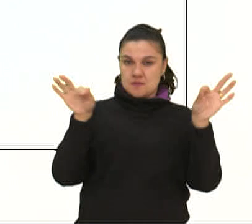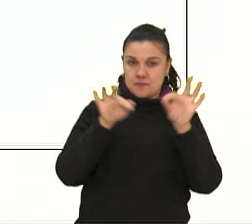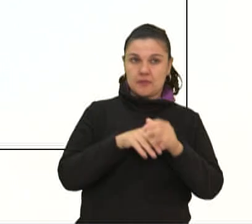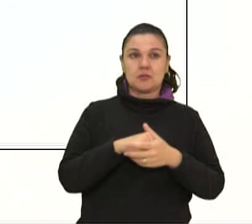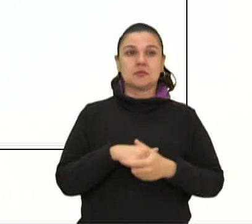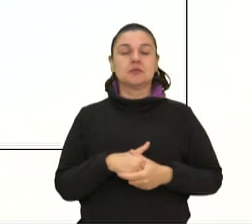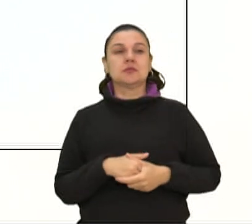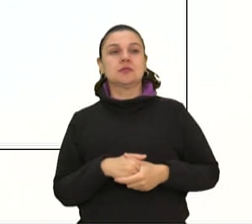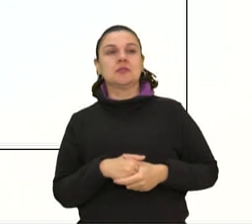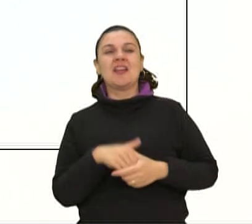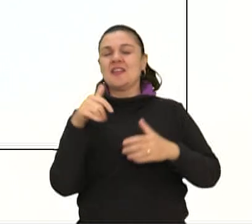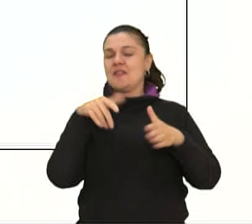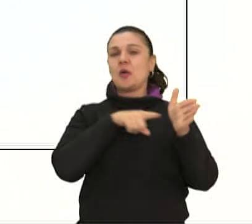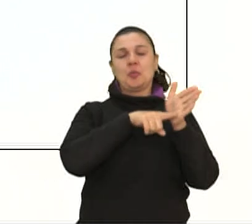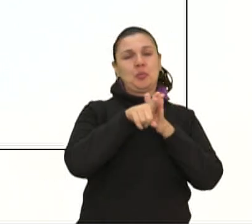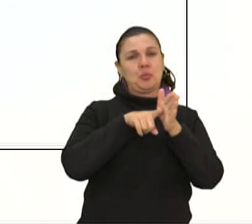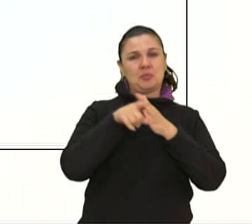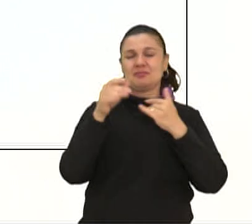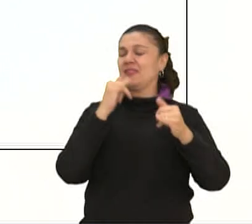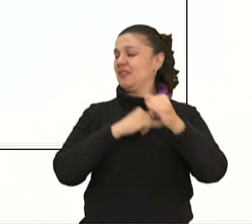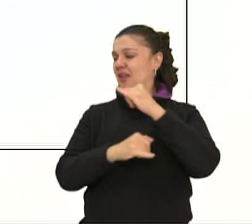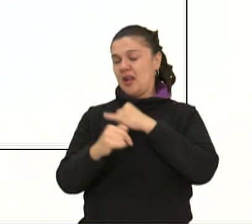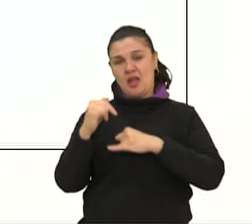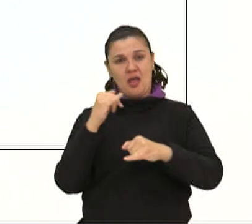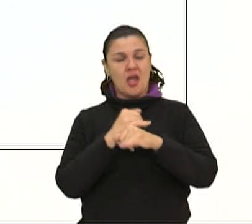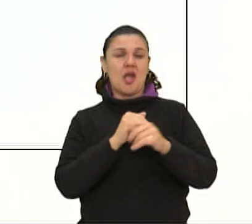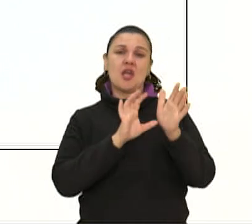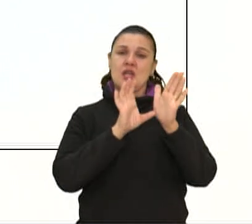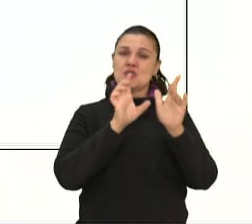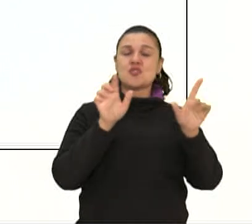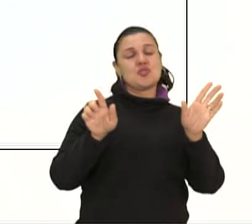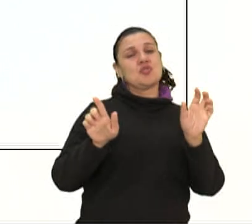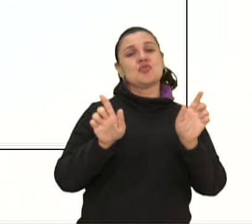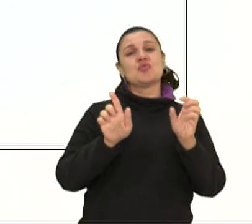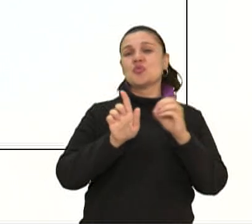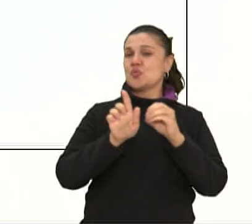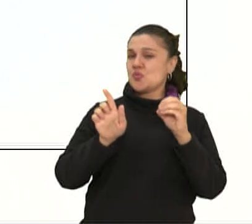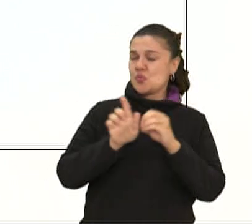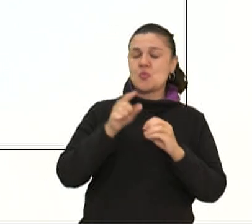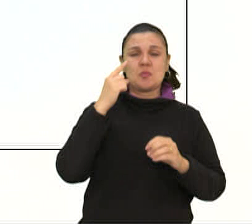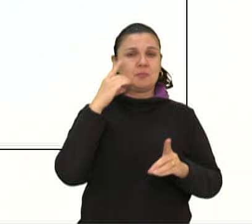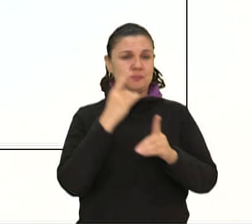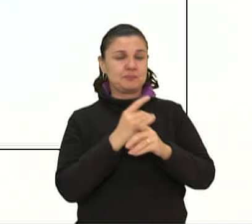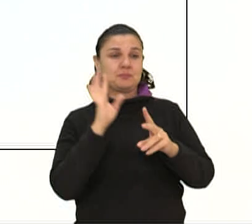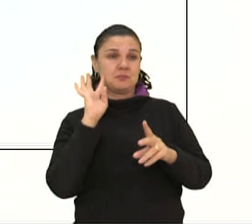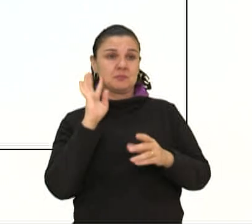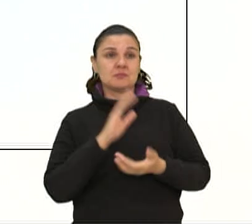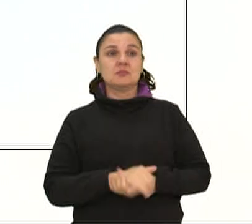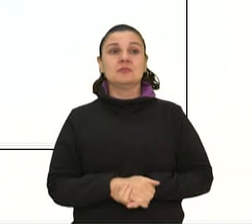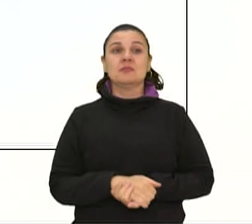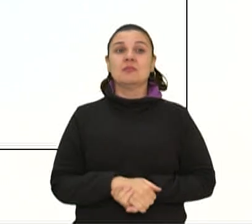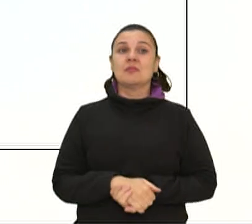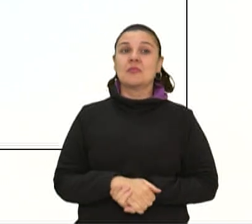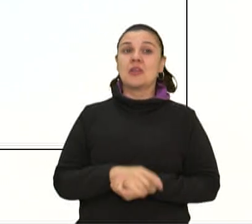solitário. Então a solidão, pior de todas, é essa, no meio da multidão.